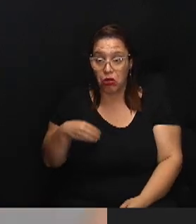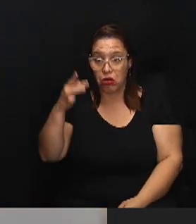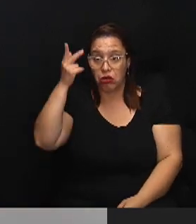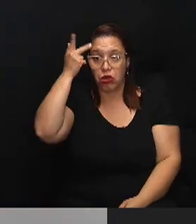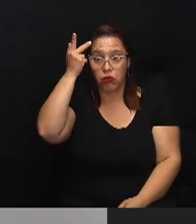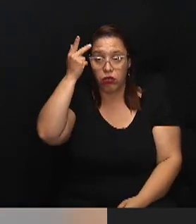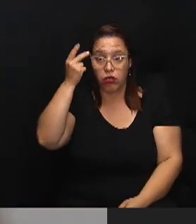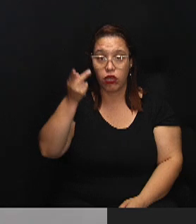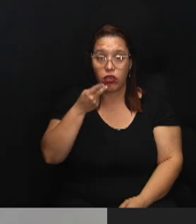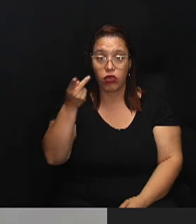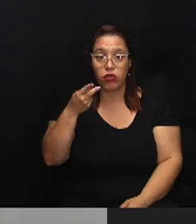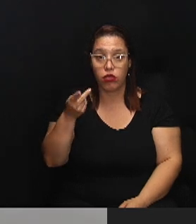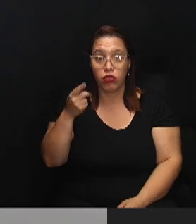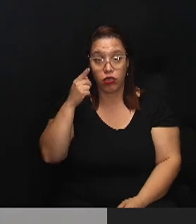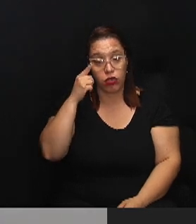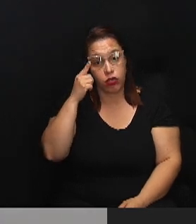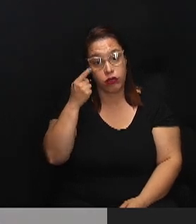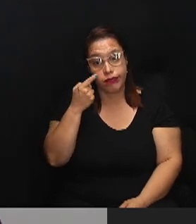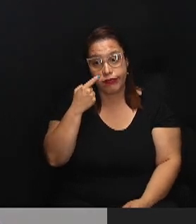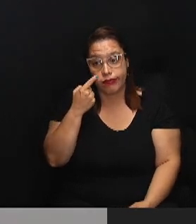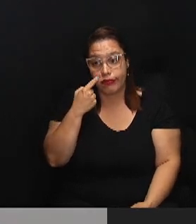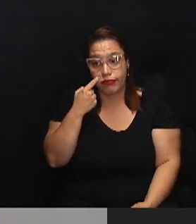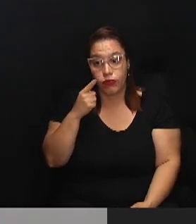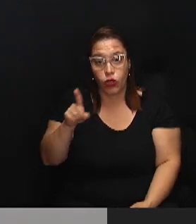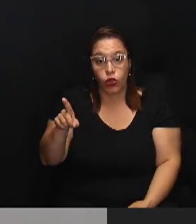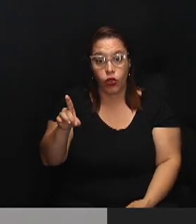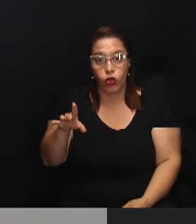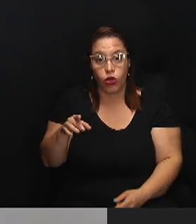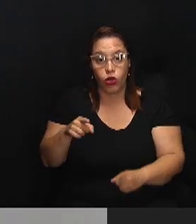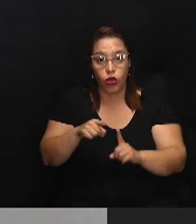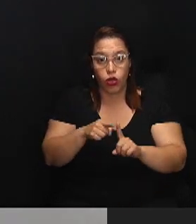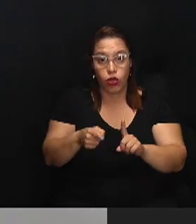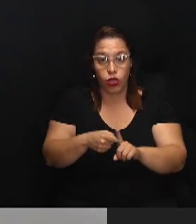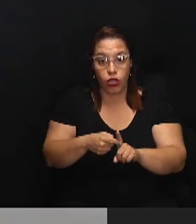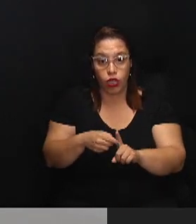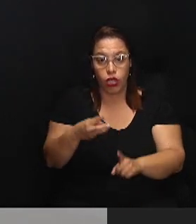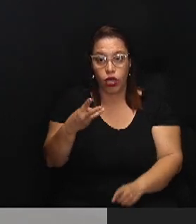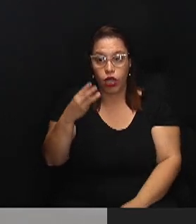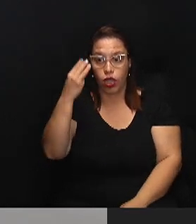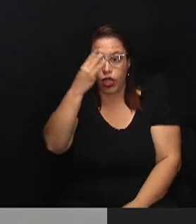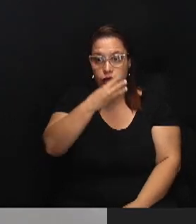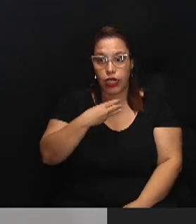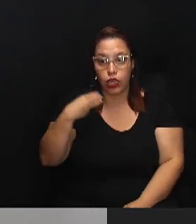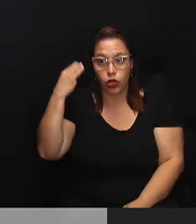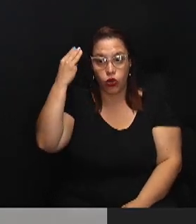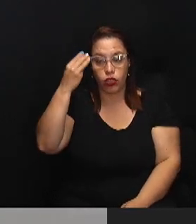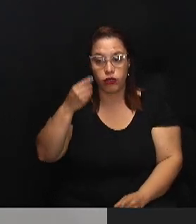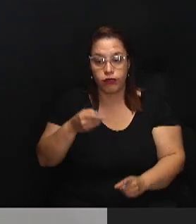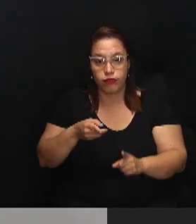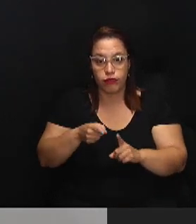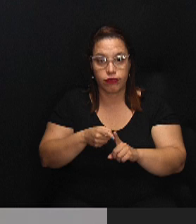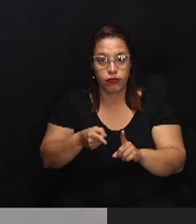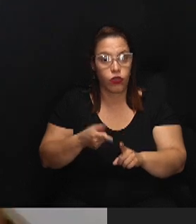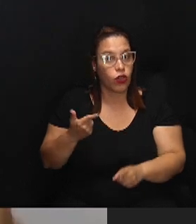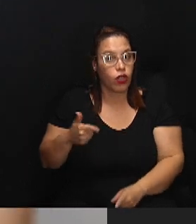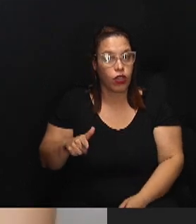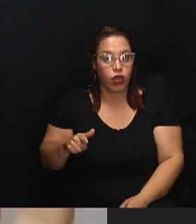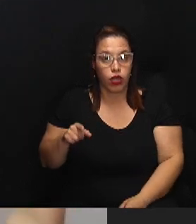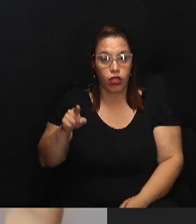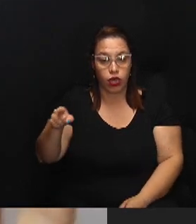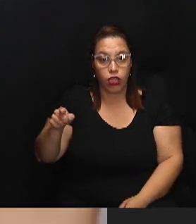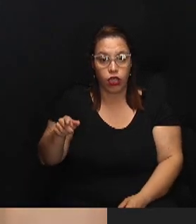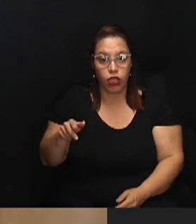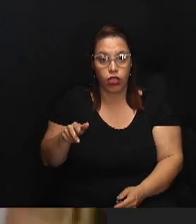direitinho, e ele vai e fala assim, olha, o seu bebê vai nascer daqui a 3 horas, você não vai pegar carro, você vai entrar